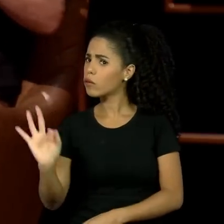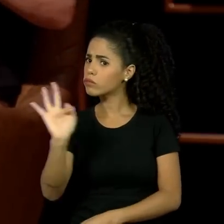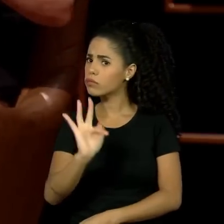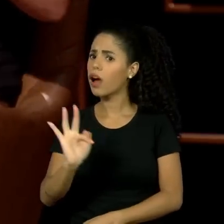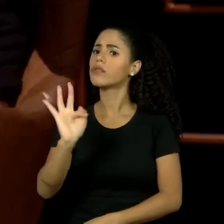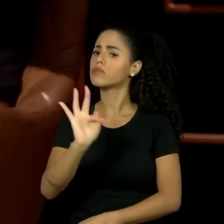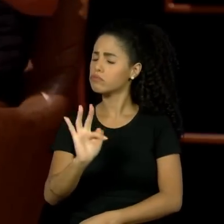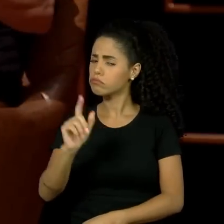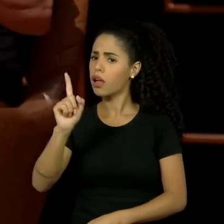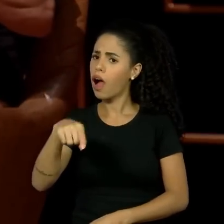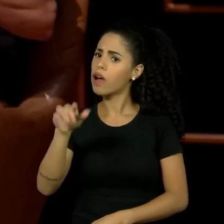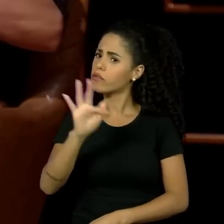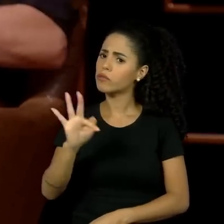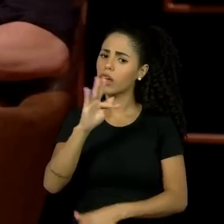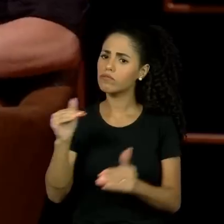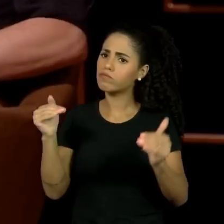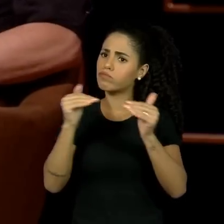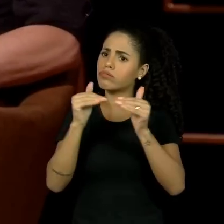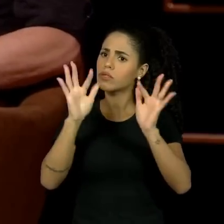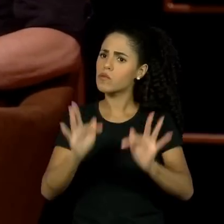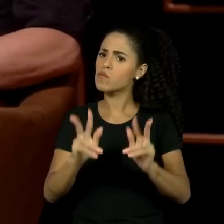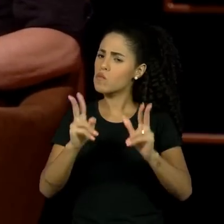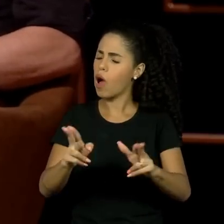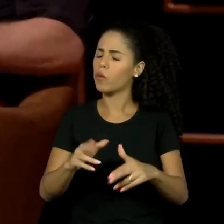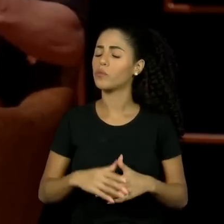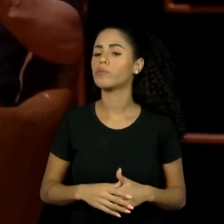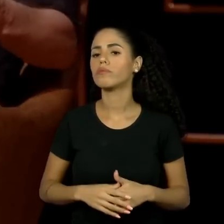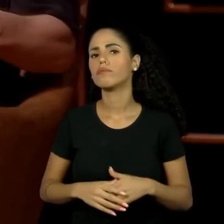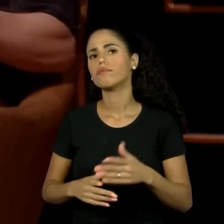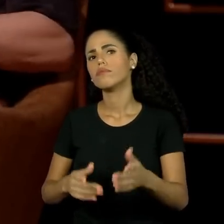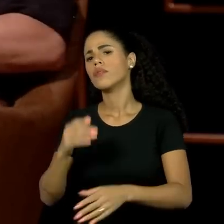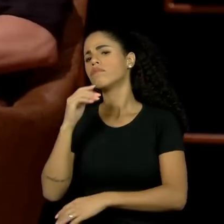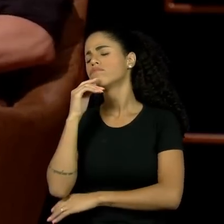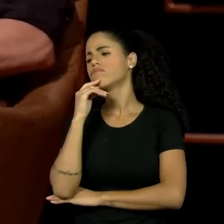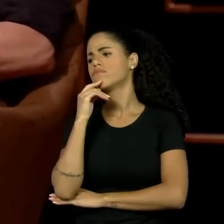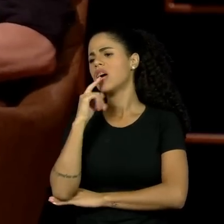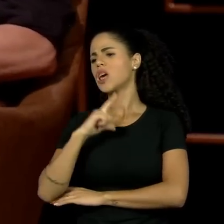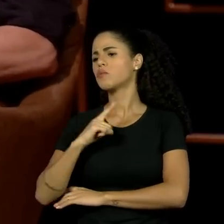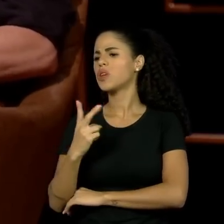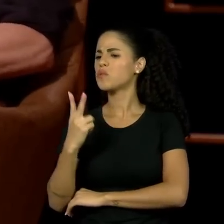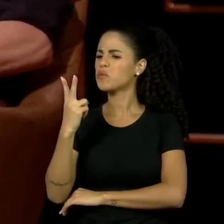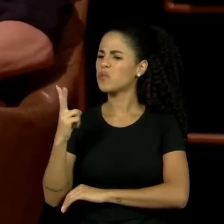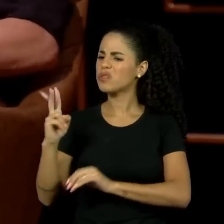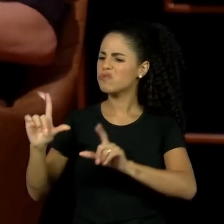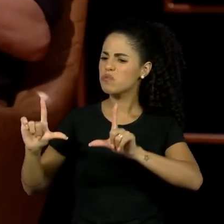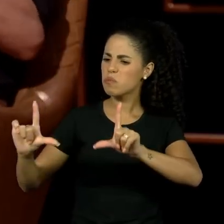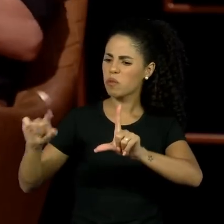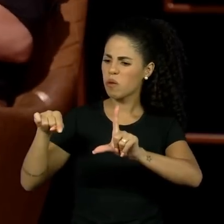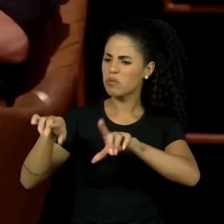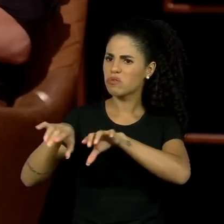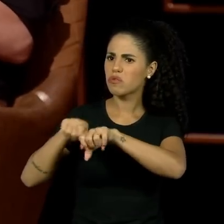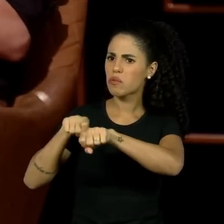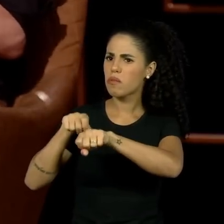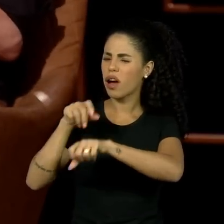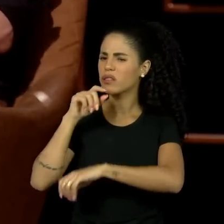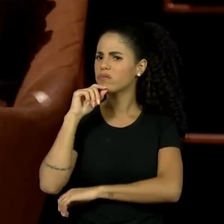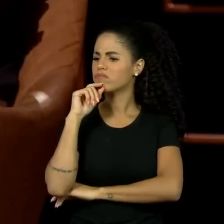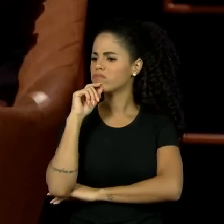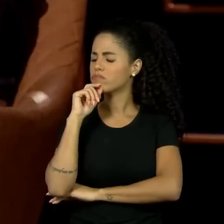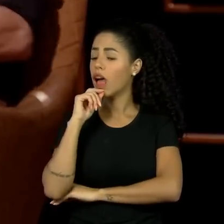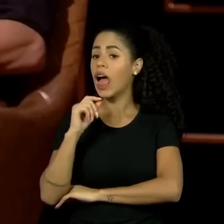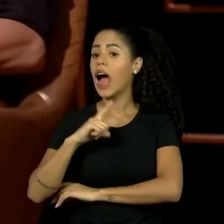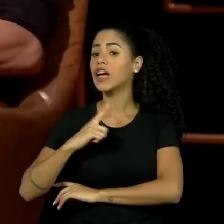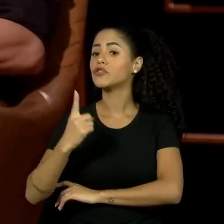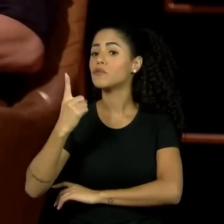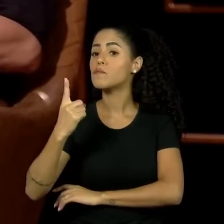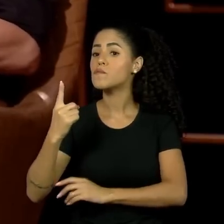são praticamente nível de faculdade. Aí eu falei assim, eu tenho esses 2 diplomas. Eu tinha uma professora